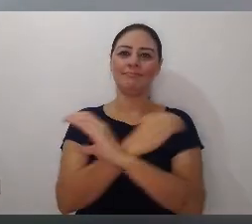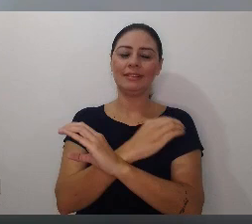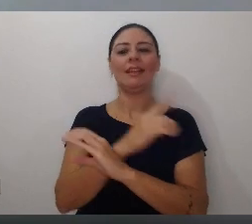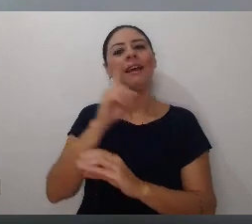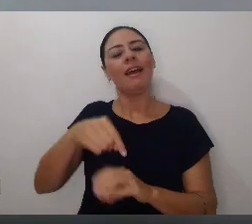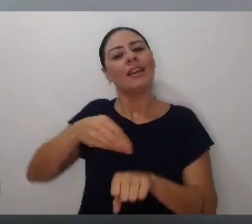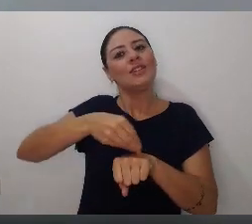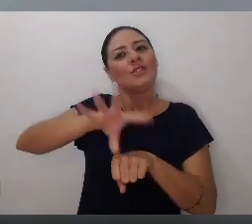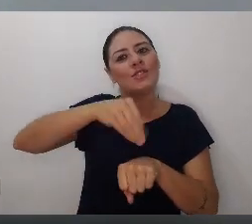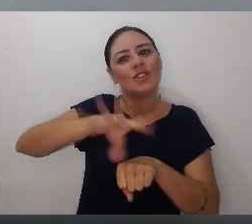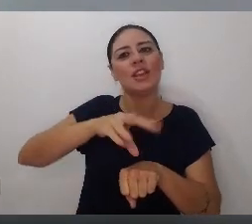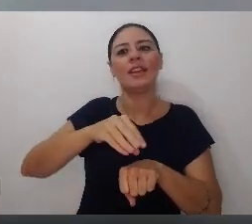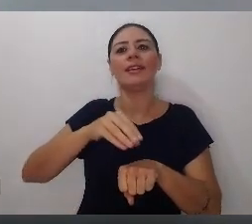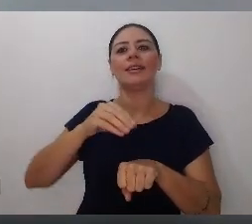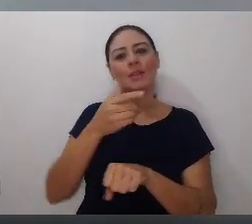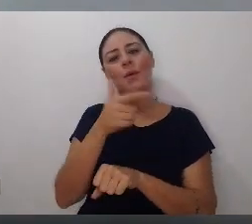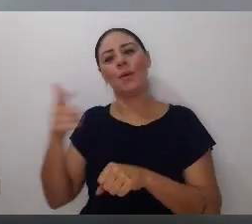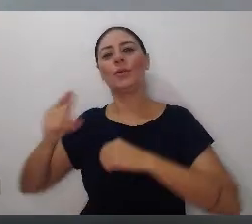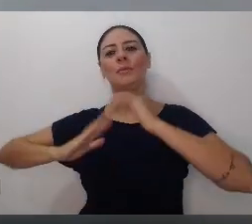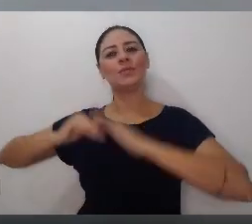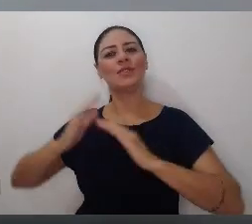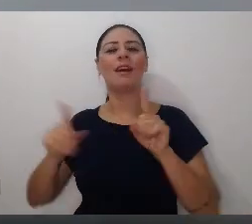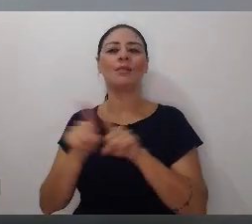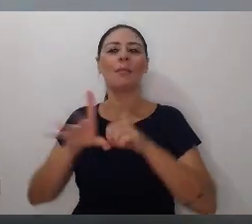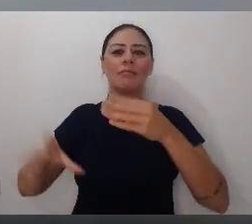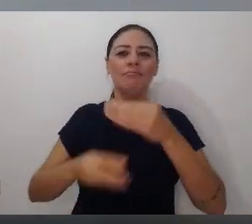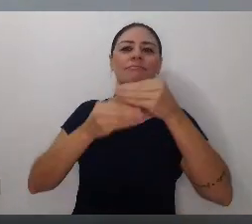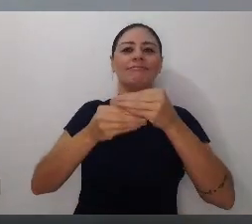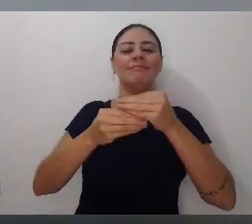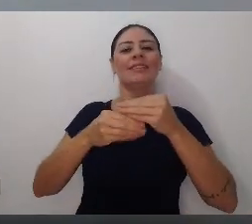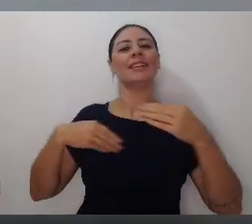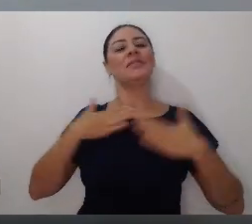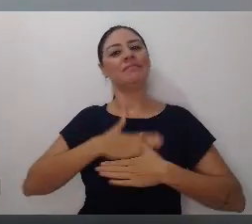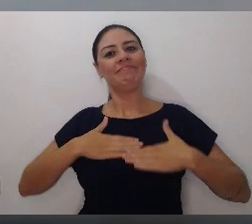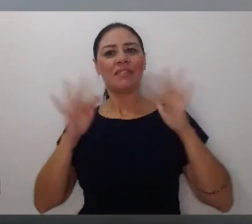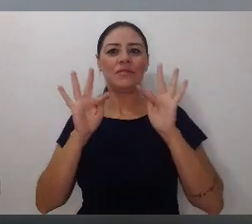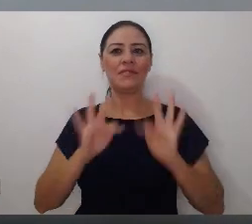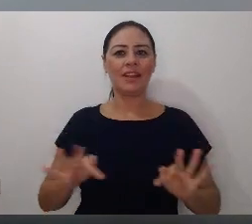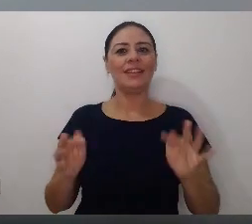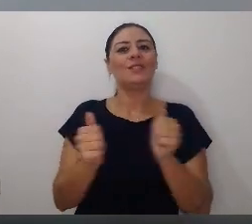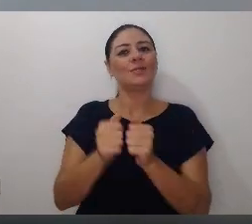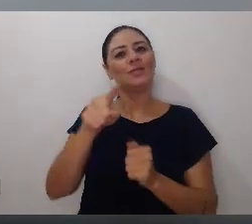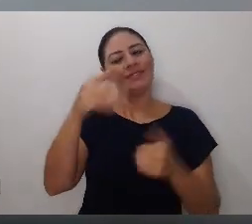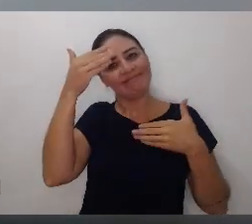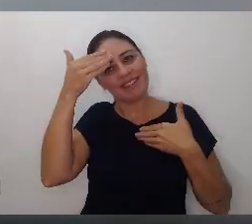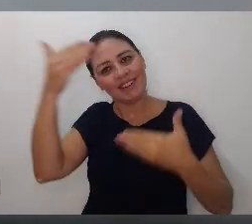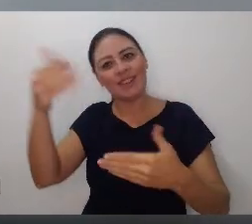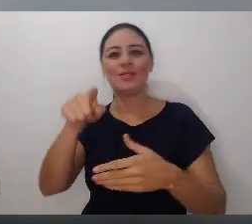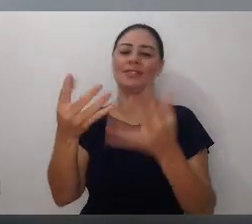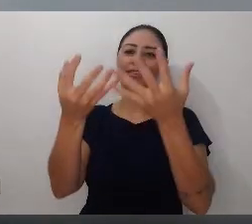trabalho e dando umas dicas, né, de todas as outras profissionais. Então, assim, muito feliz de estar com você nesse